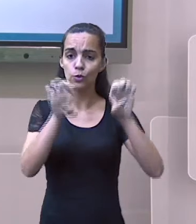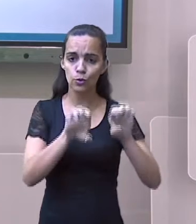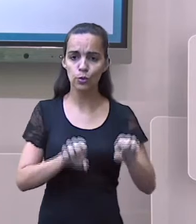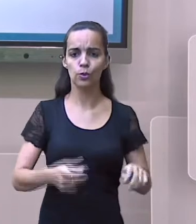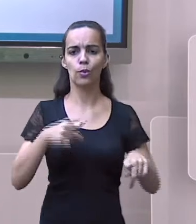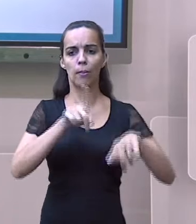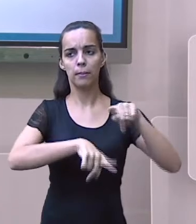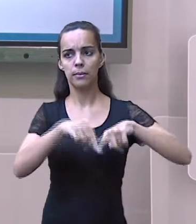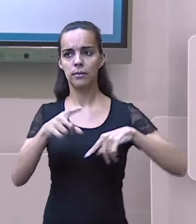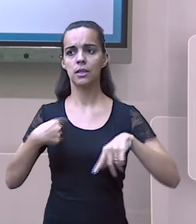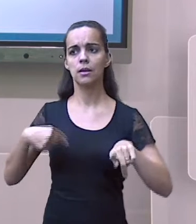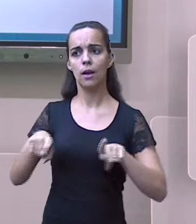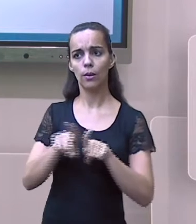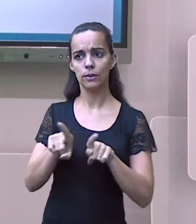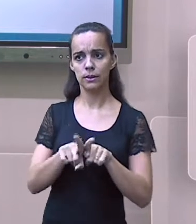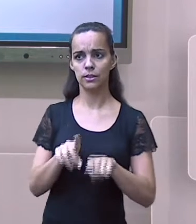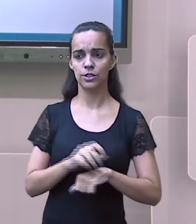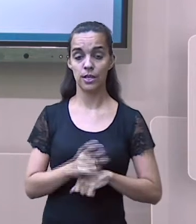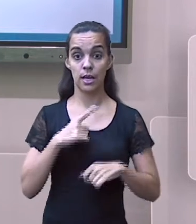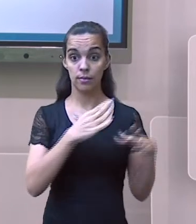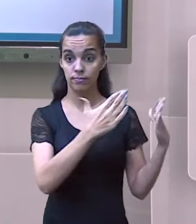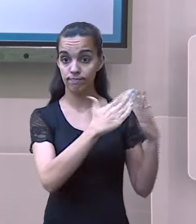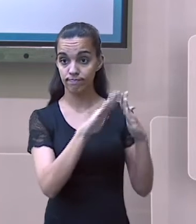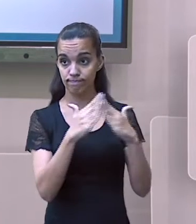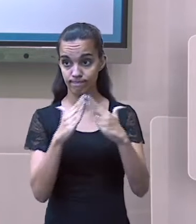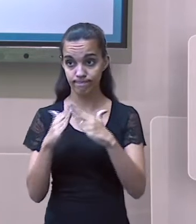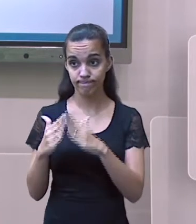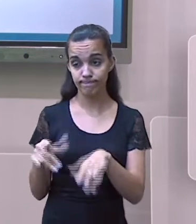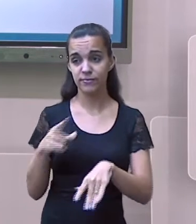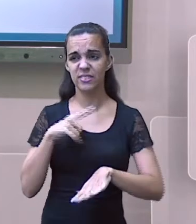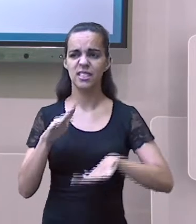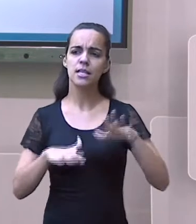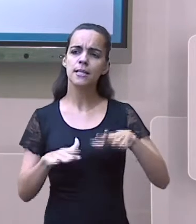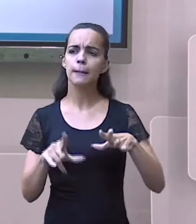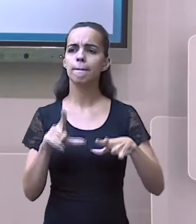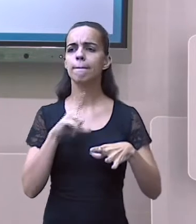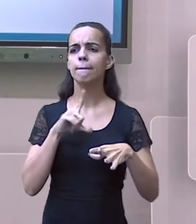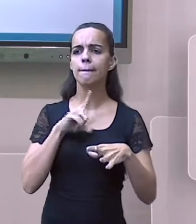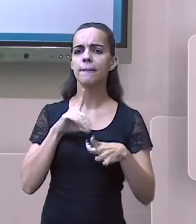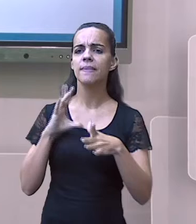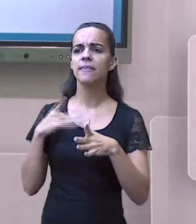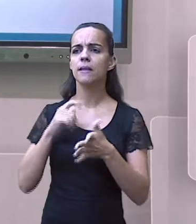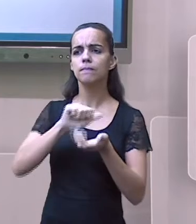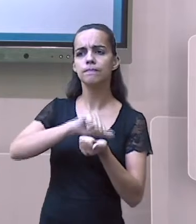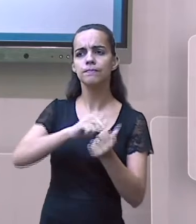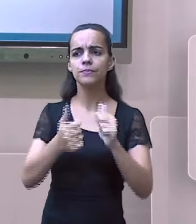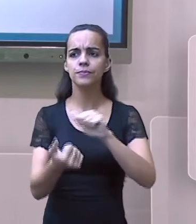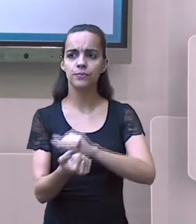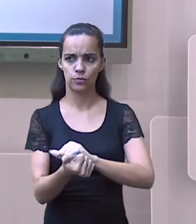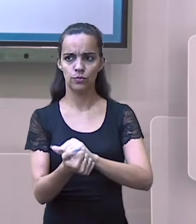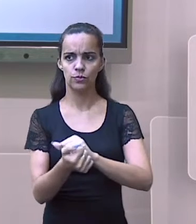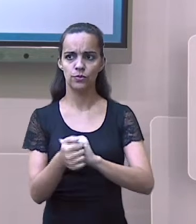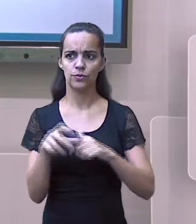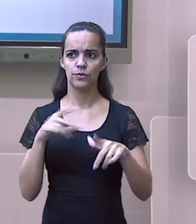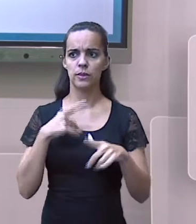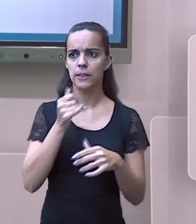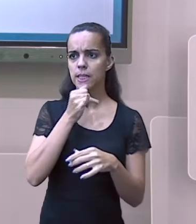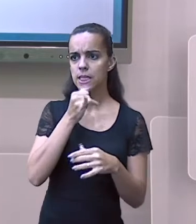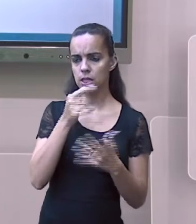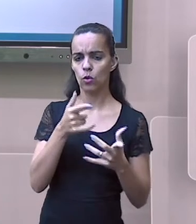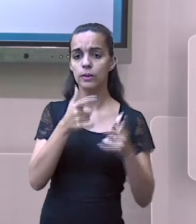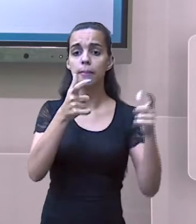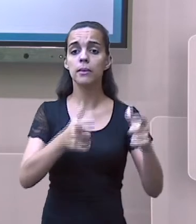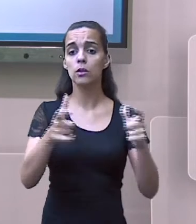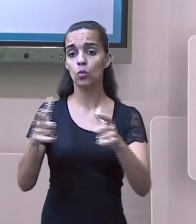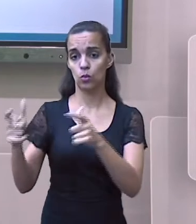em materiais. As moradias são geralmente adaptadas ao tipo de local onde elas estão